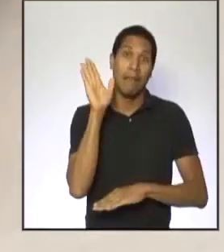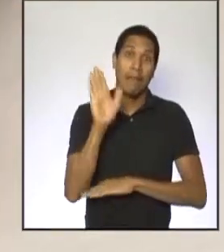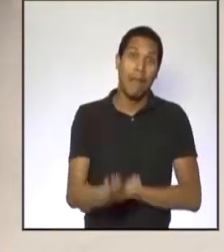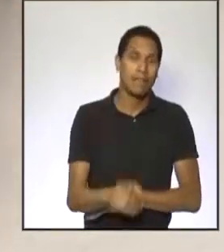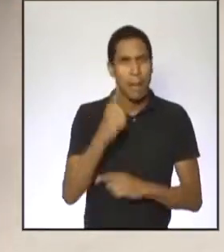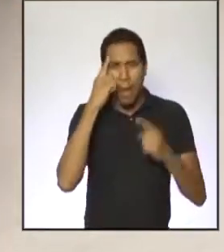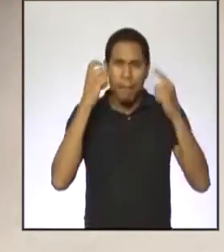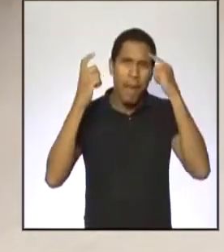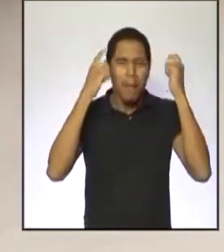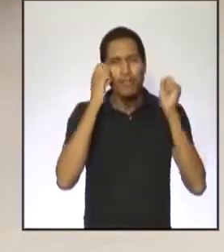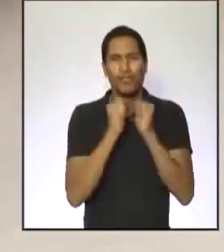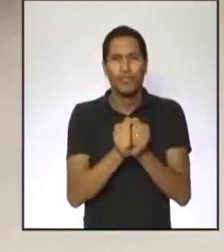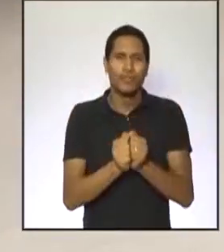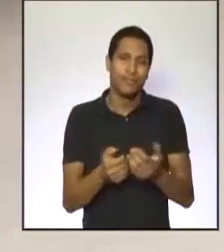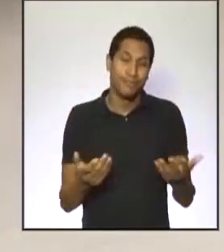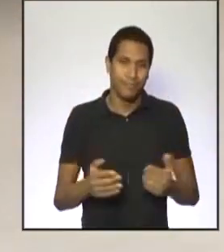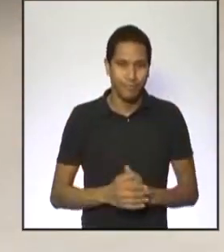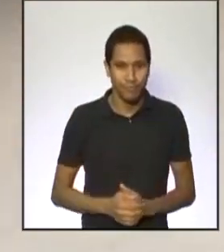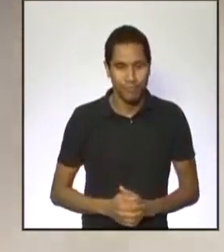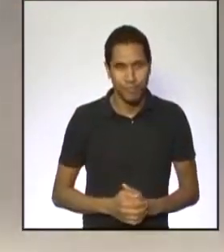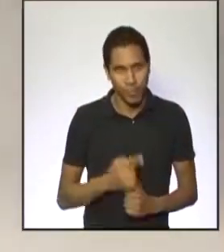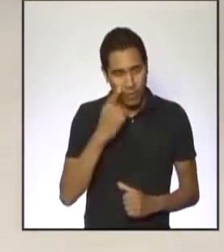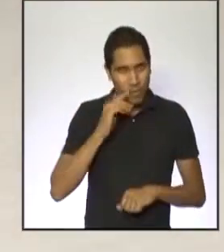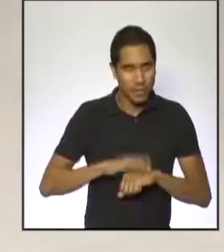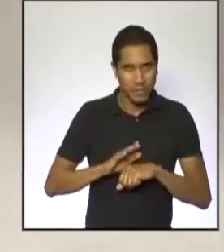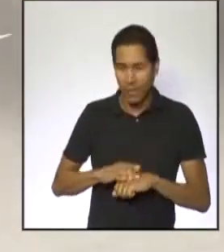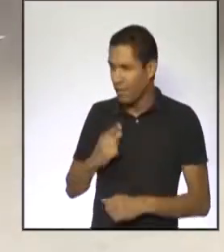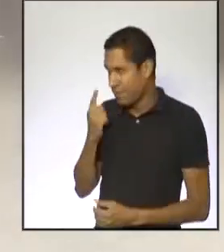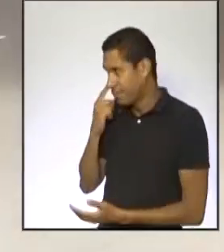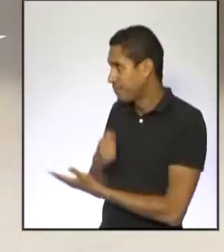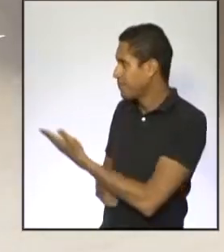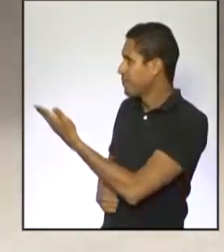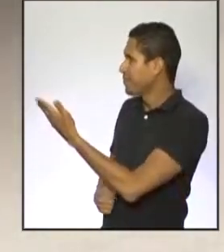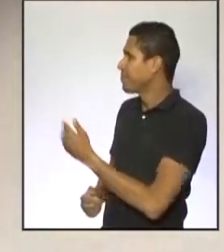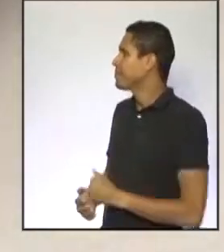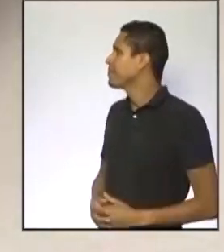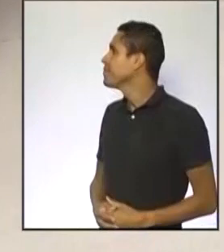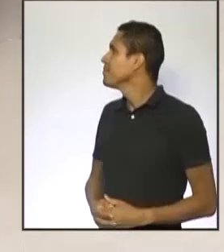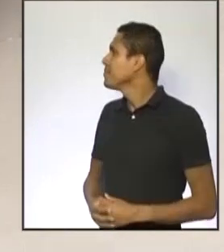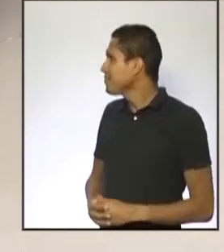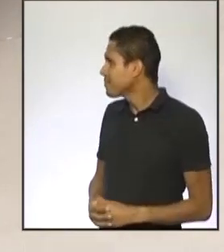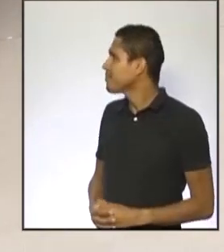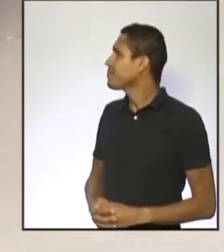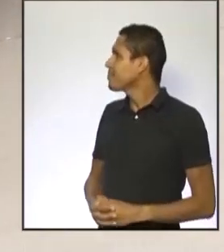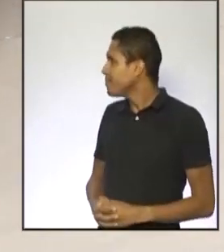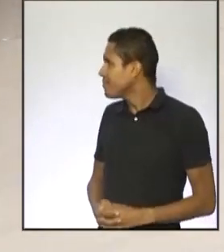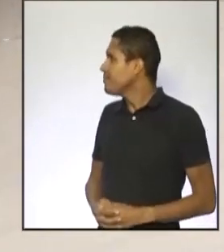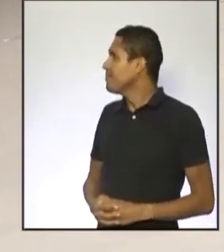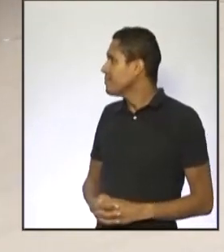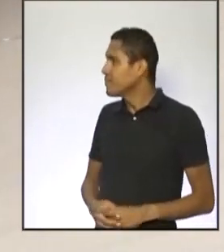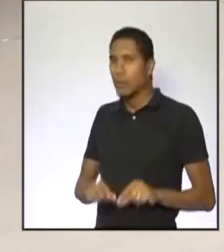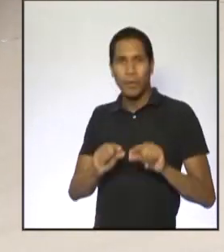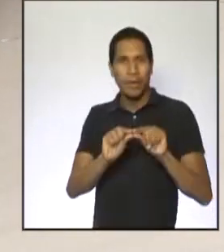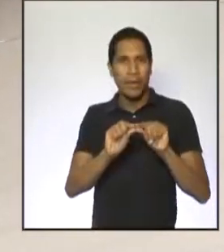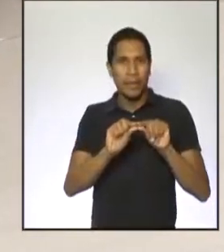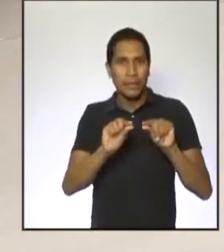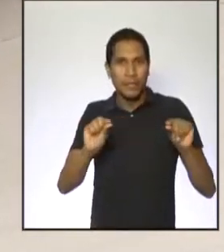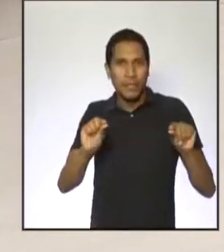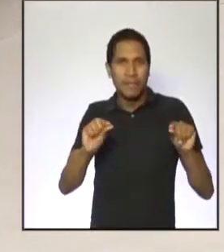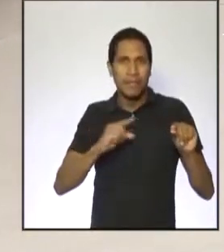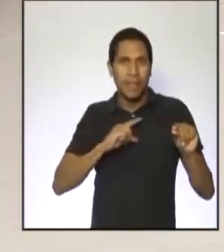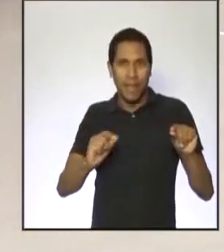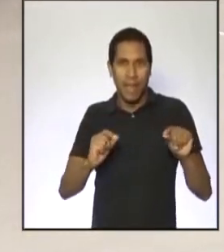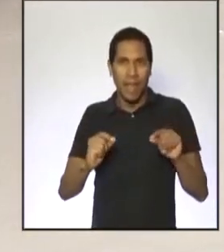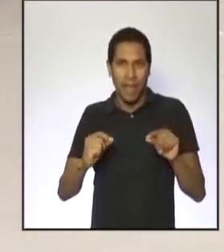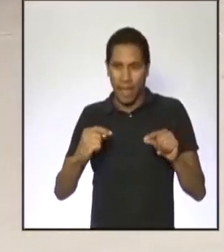criando, mas nós vamos fixar aqui, ó. Então, o canudinho e a rodinha,